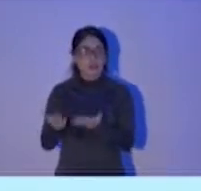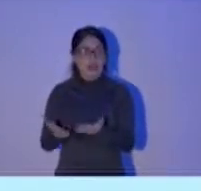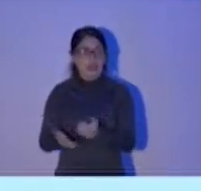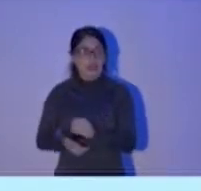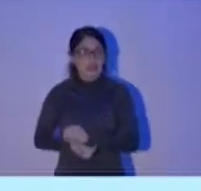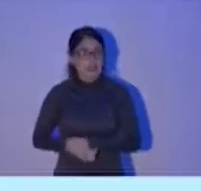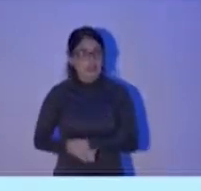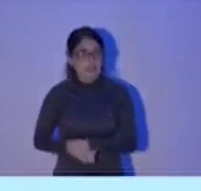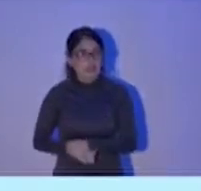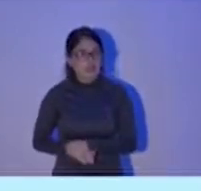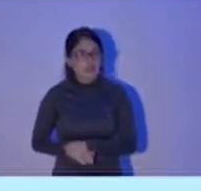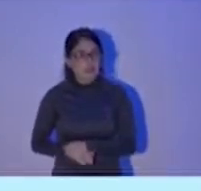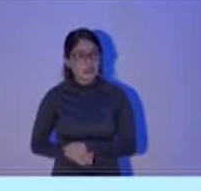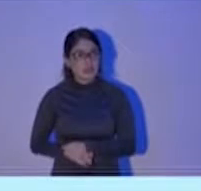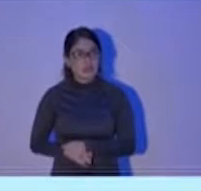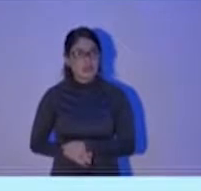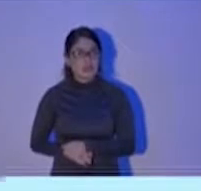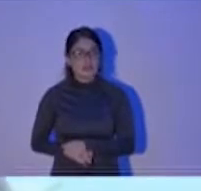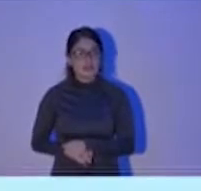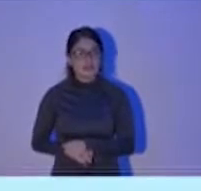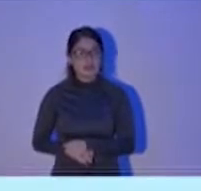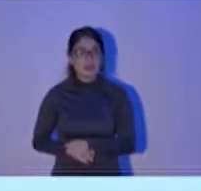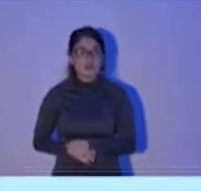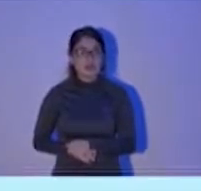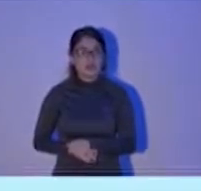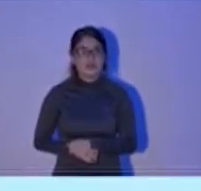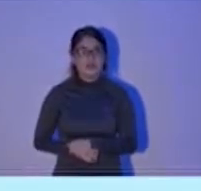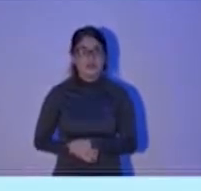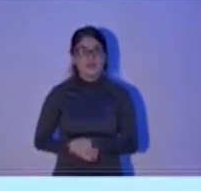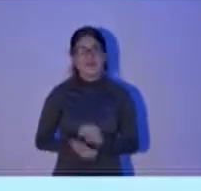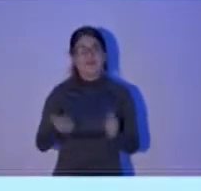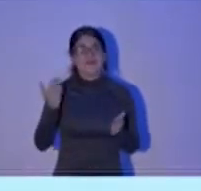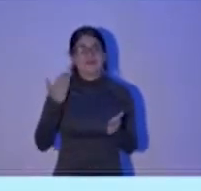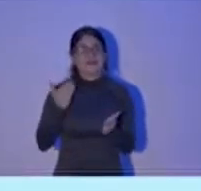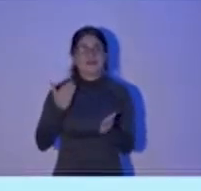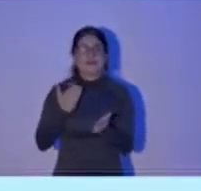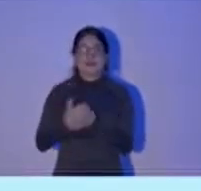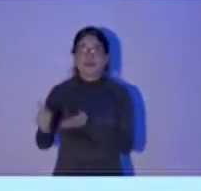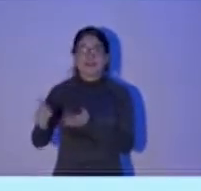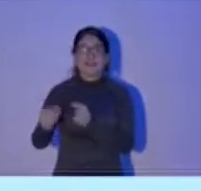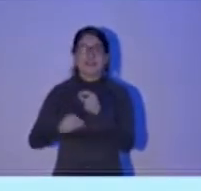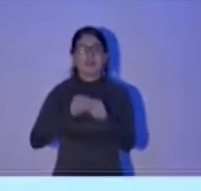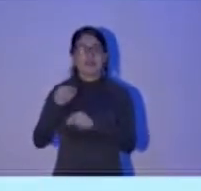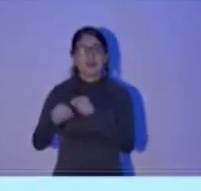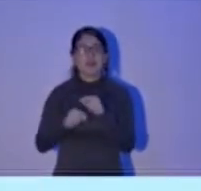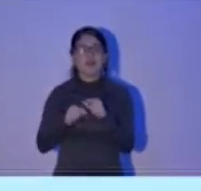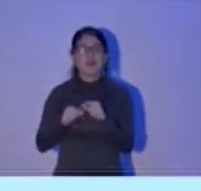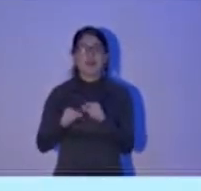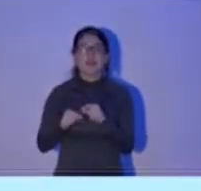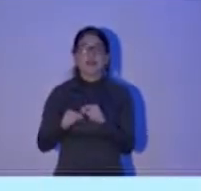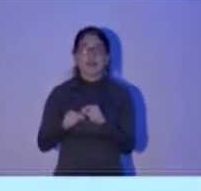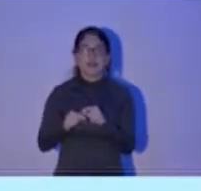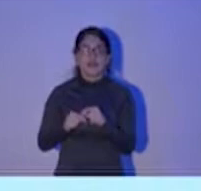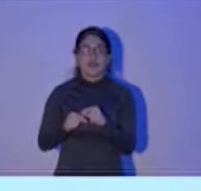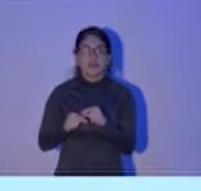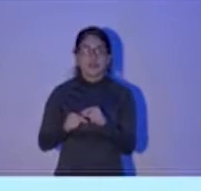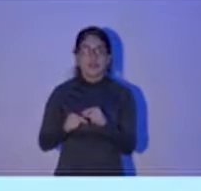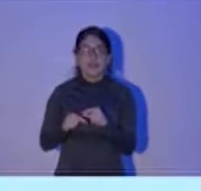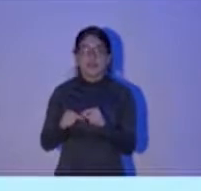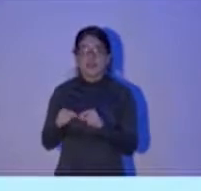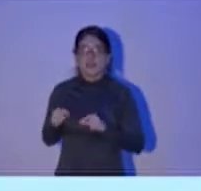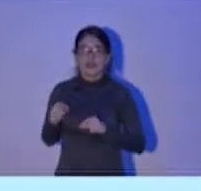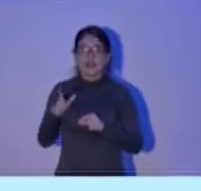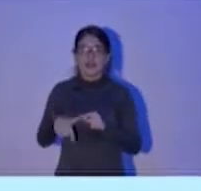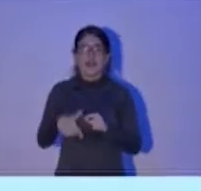conceito, nós temos essa notícia que o deputado já disse, e o próprio Luiz Miguel também falou, desse 1 bilhão dos recursos da